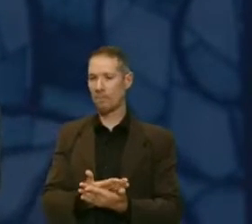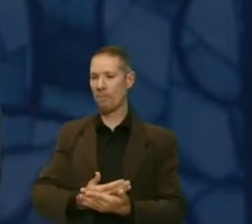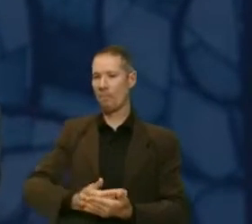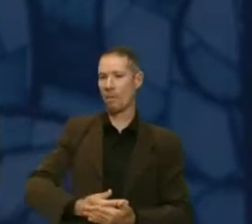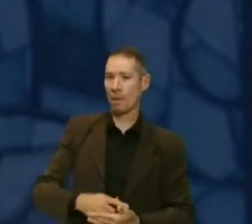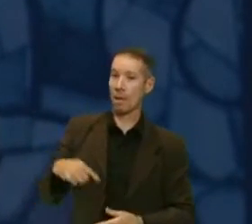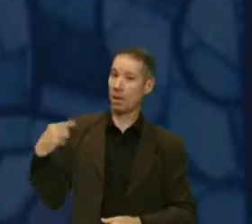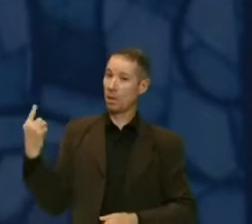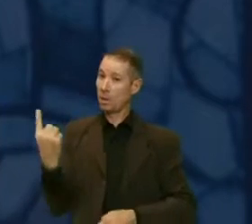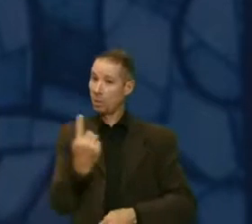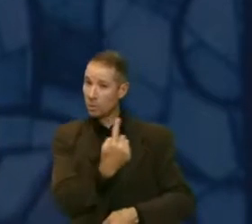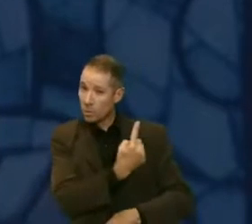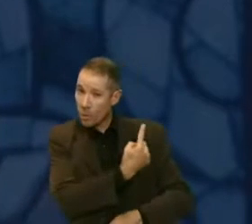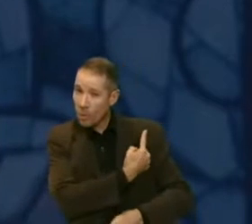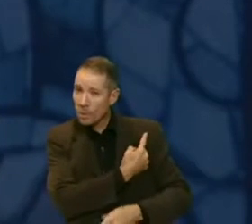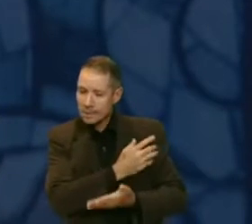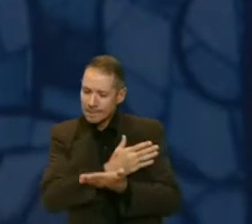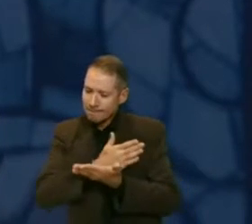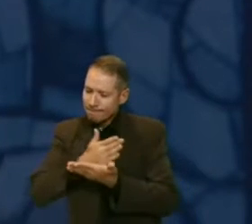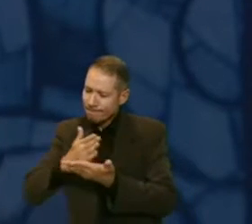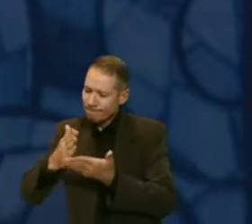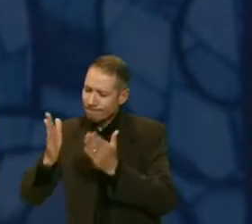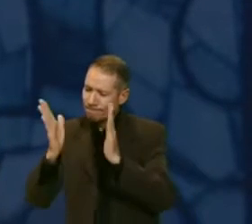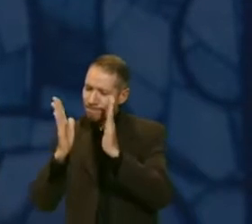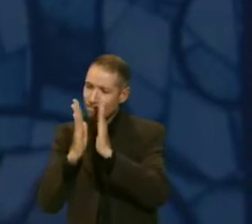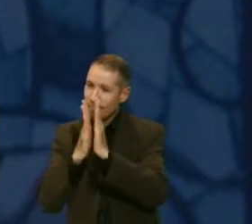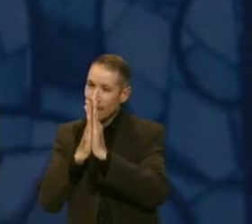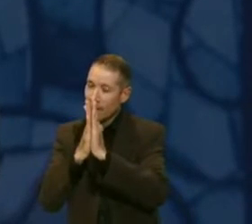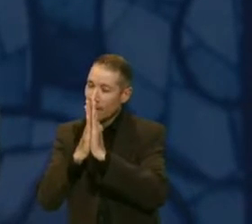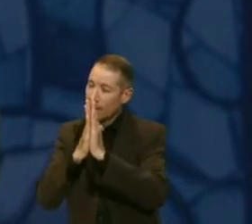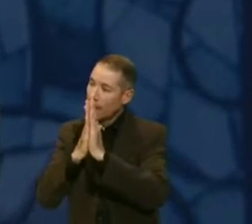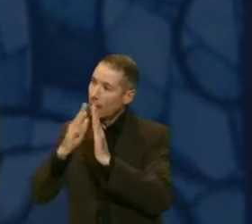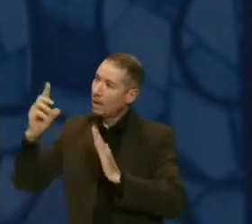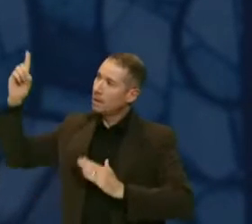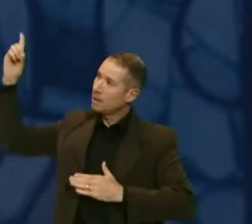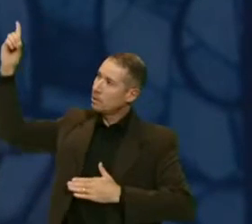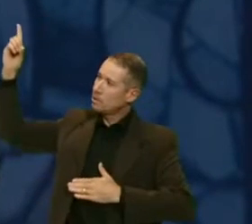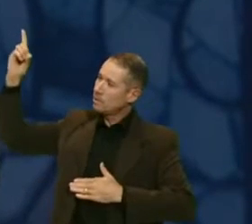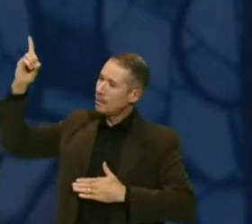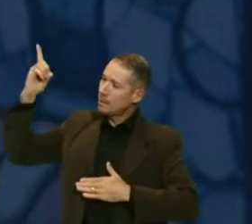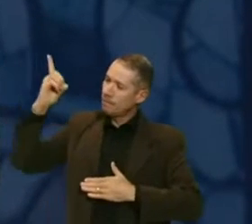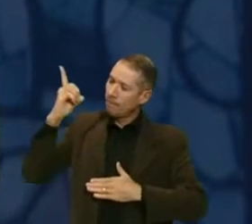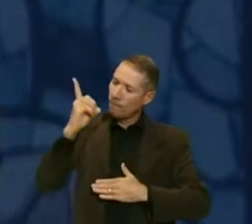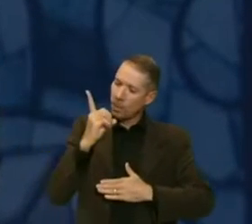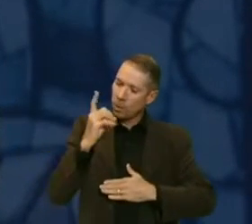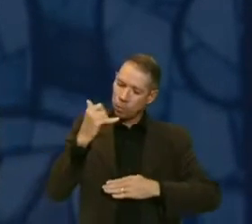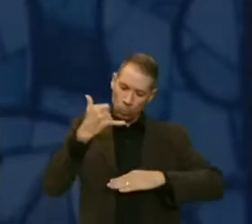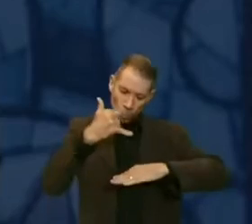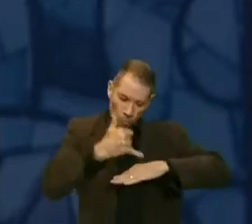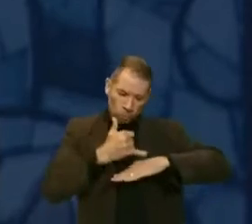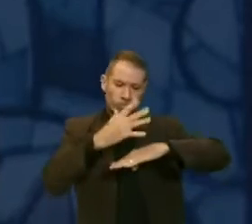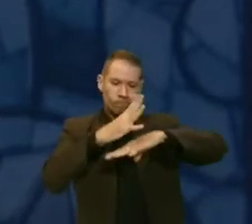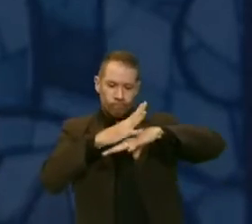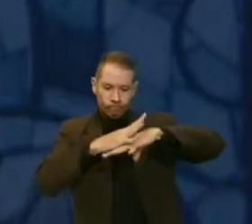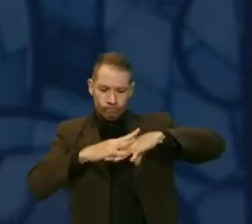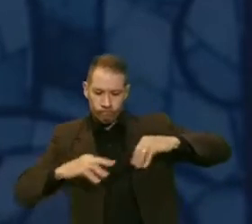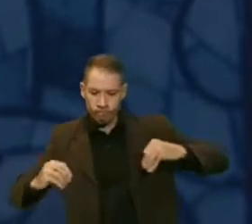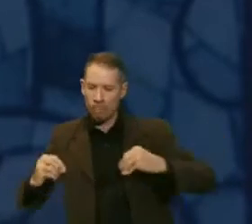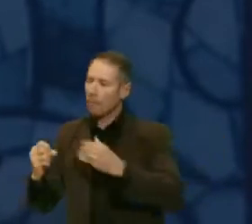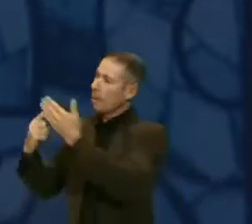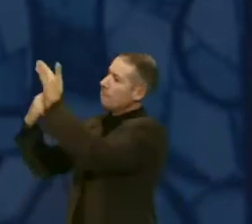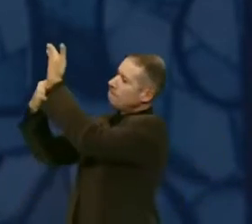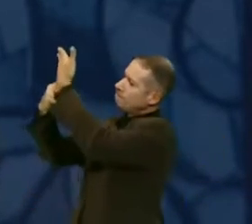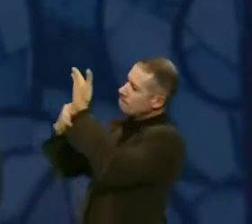enquanto nós oramos, Deus vai trazer cura, Ele vai trazer